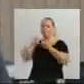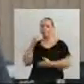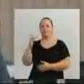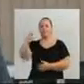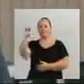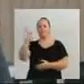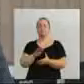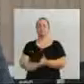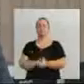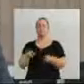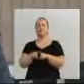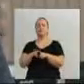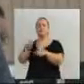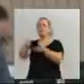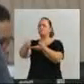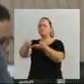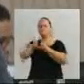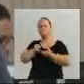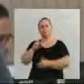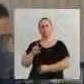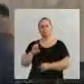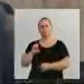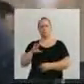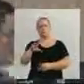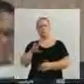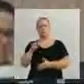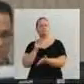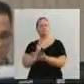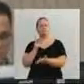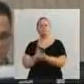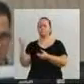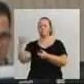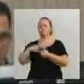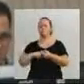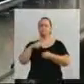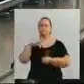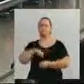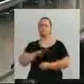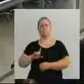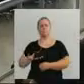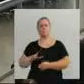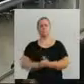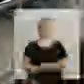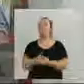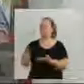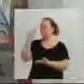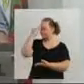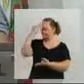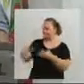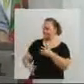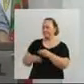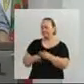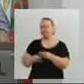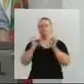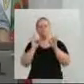deputado Décio Lima, que tem sido parceiro da cidade a todo momento. Vereador Adriano Pereira, obrigado pela contribuição. Certamente,